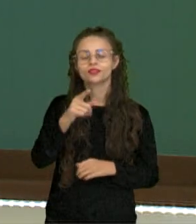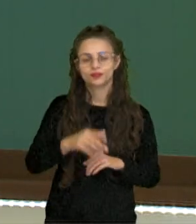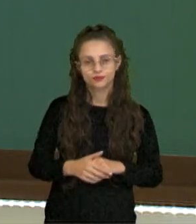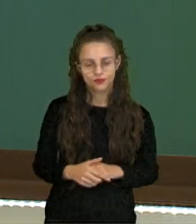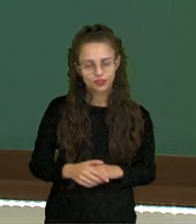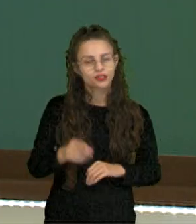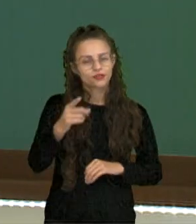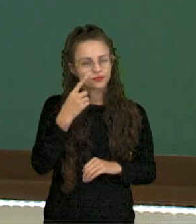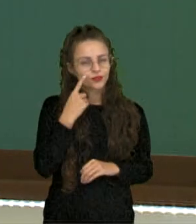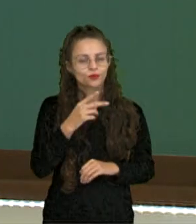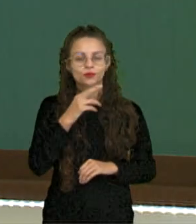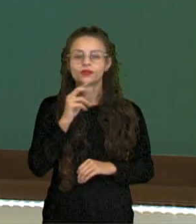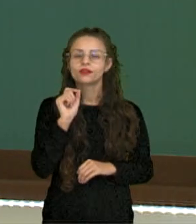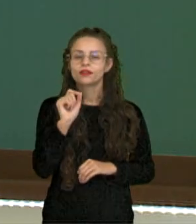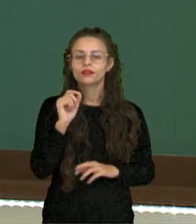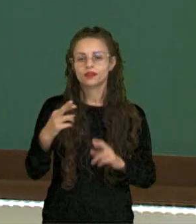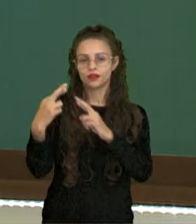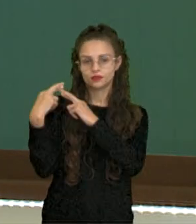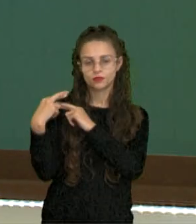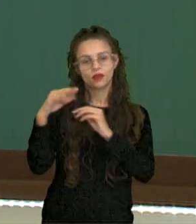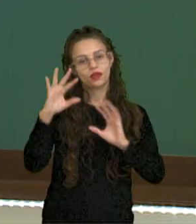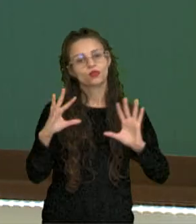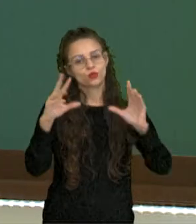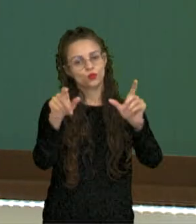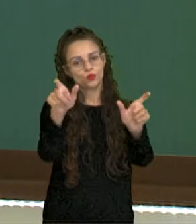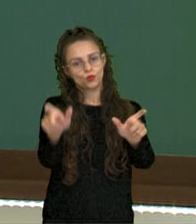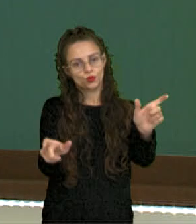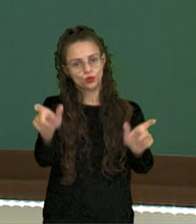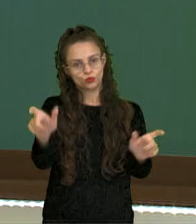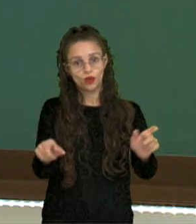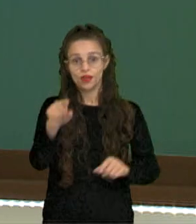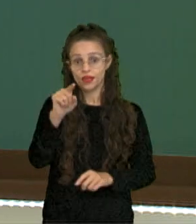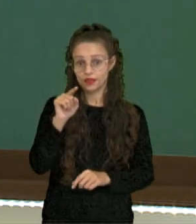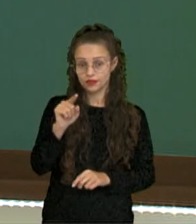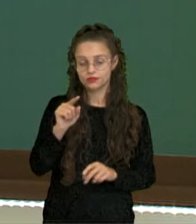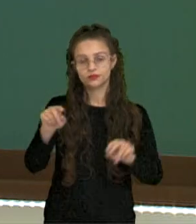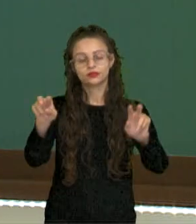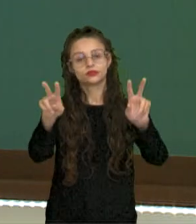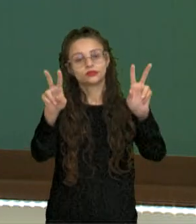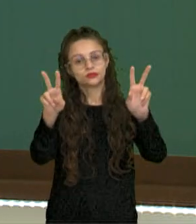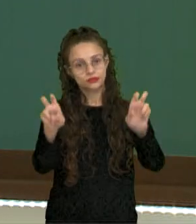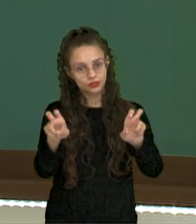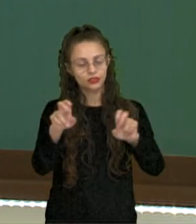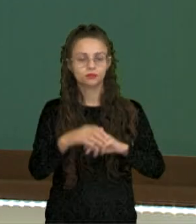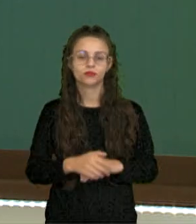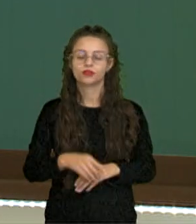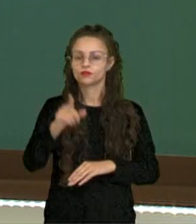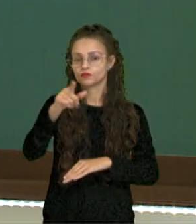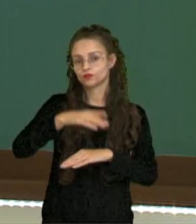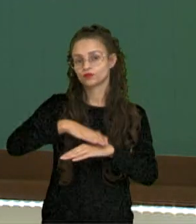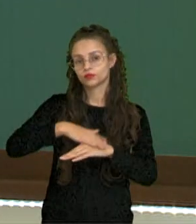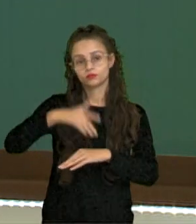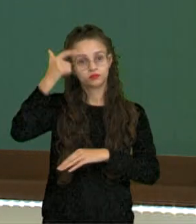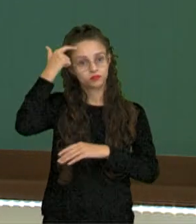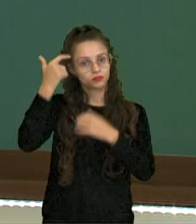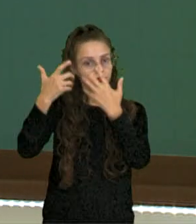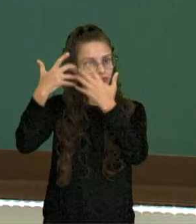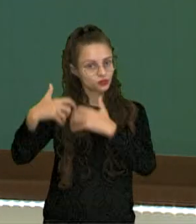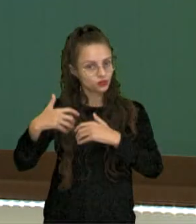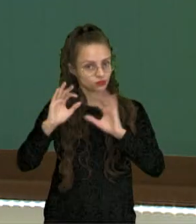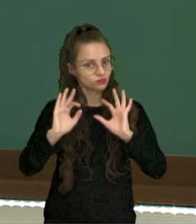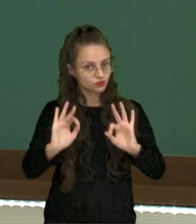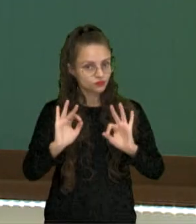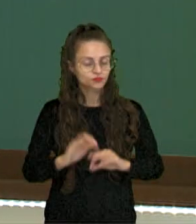que é a responsabilidade de todos, que é esse tema que você tem que pensar,